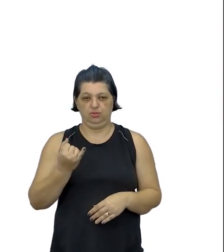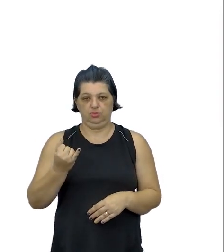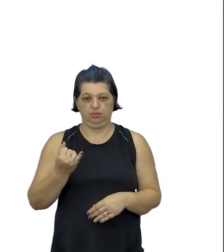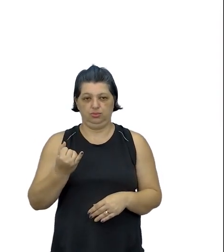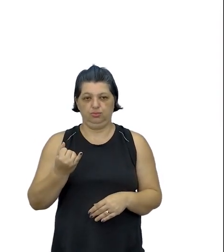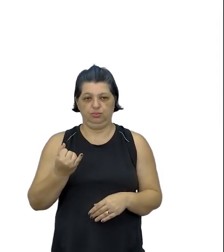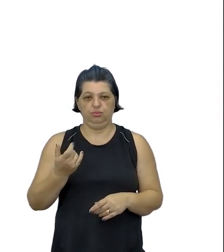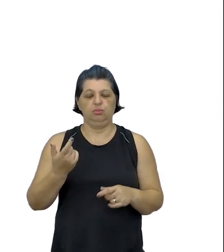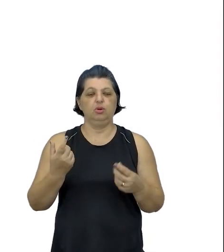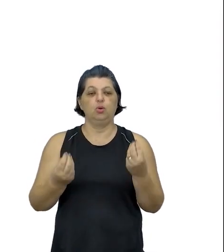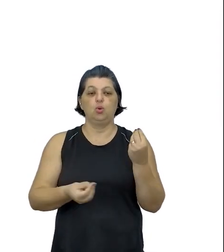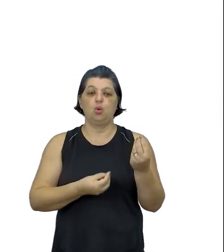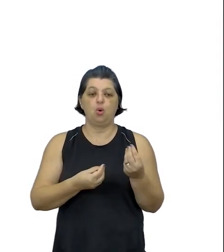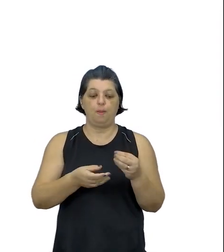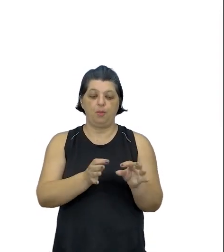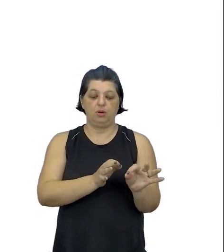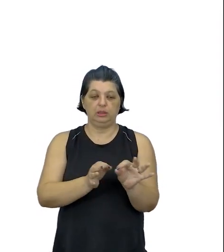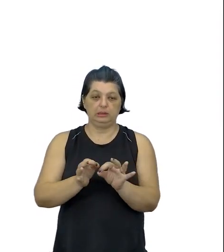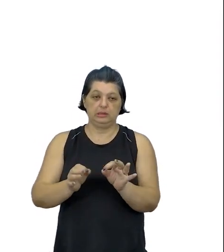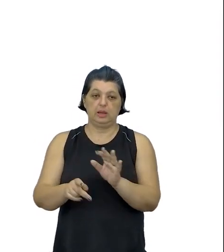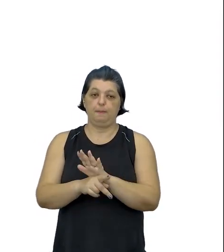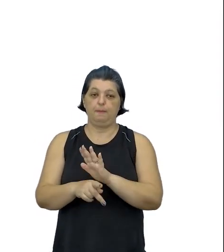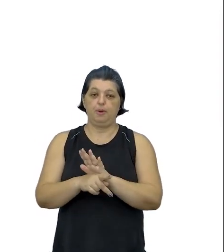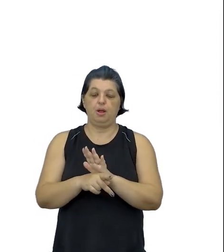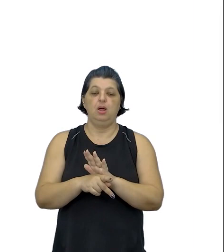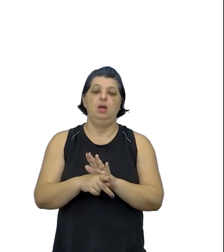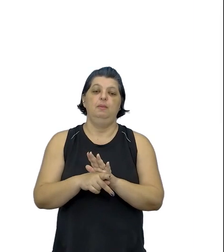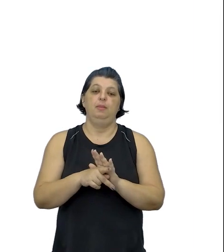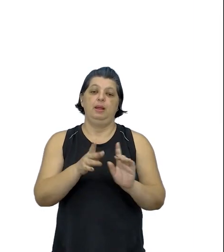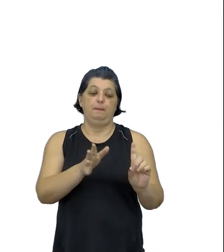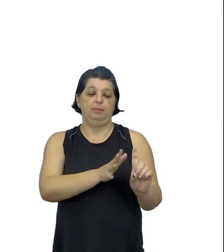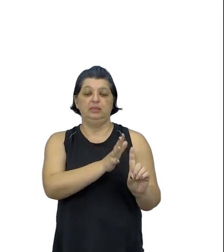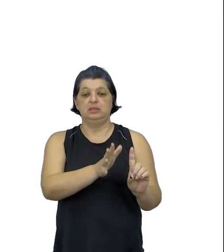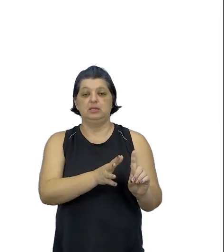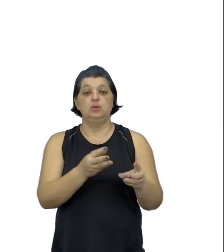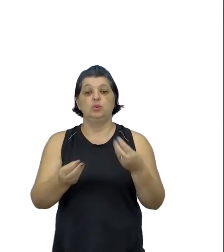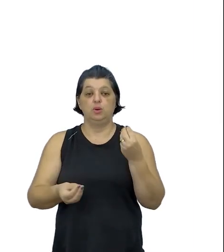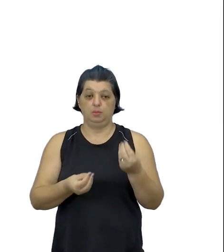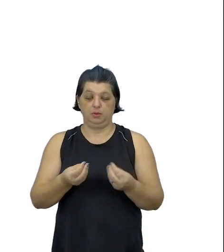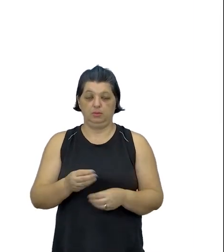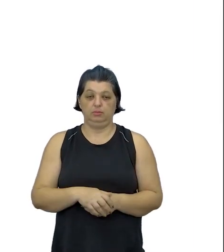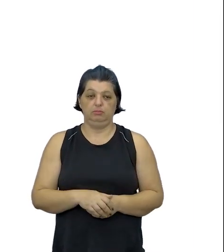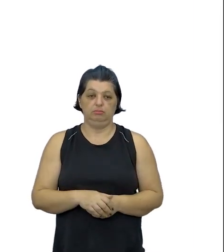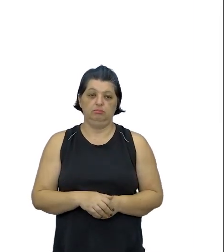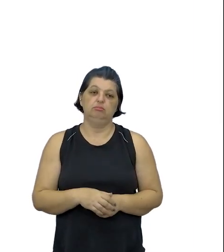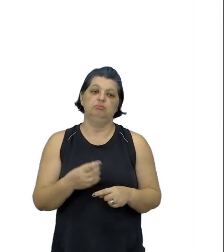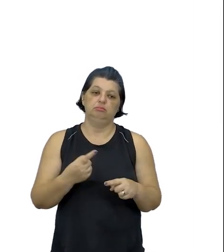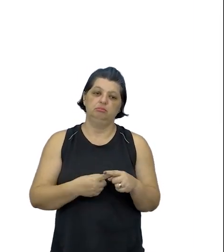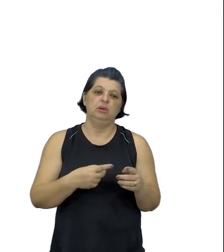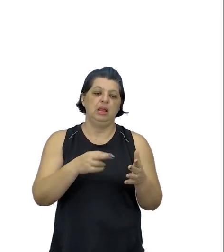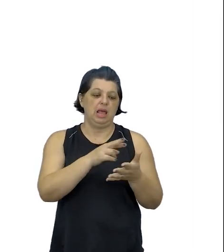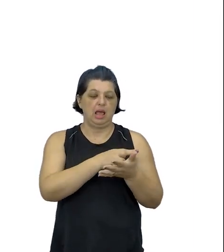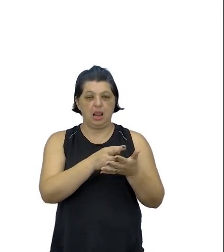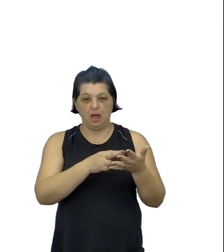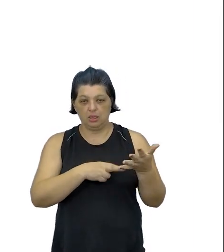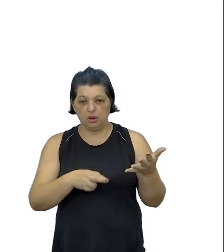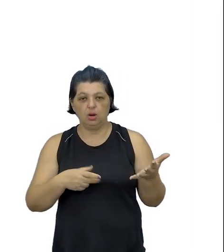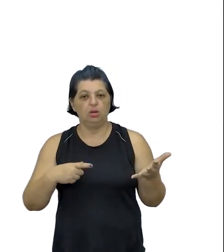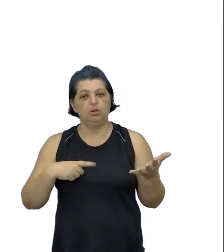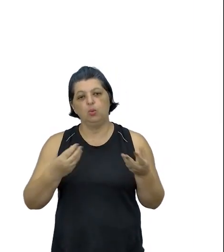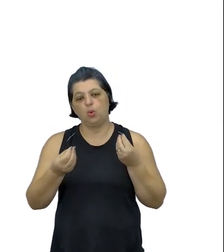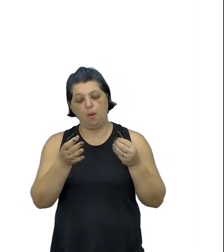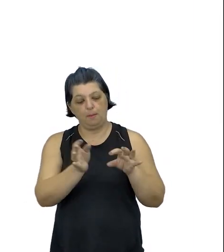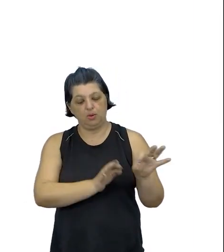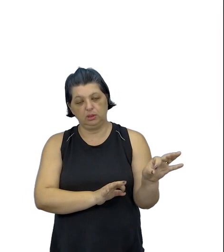decidido o formato da apresentação, certo? Então, aqui vai ser exposto o relatório das pesquisas, como que vai ser a organização